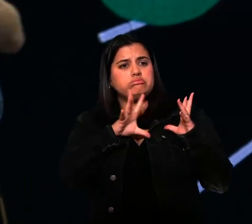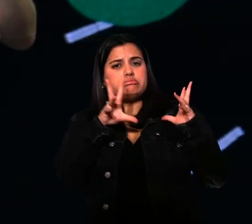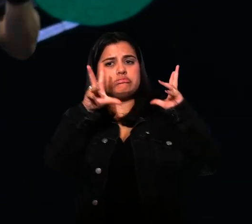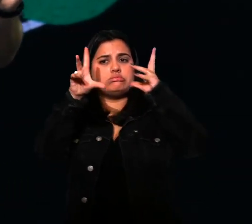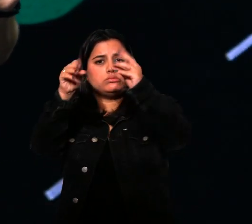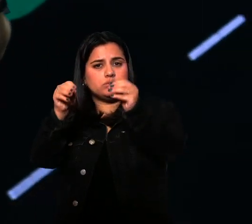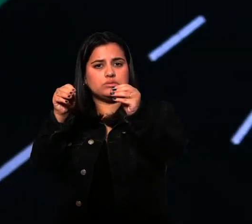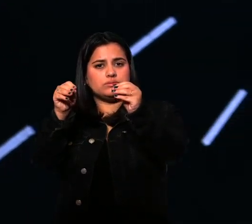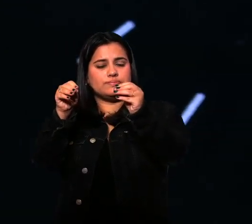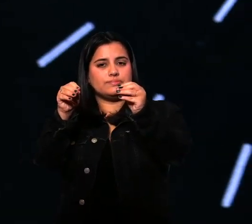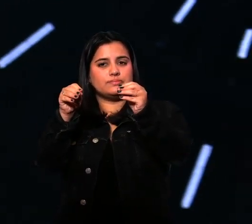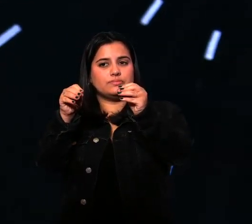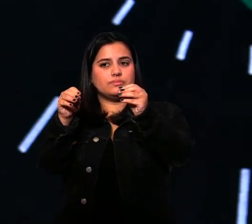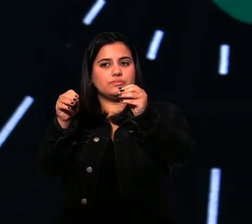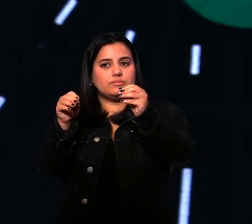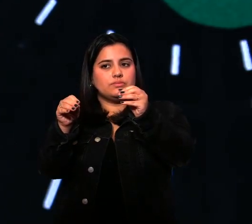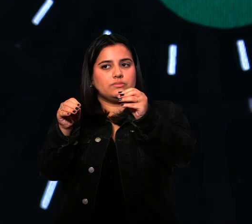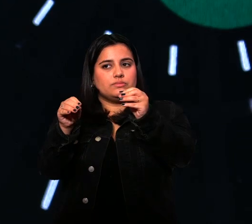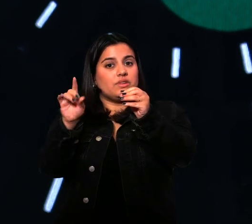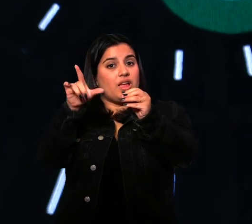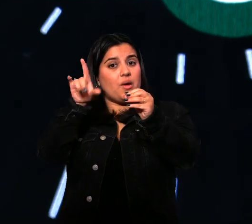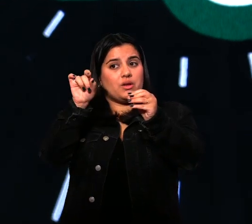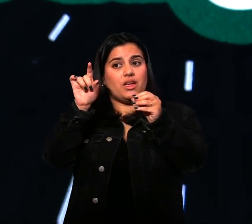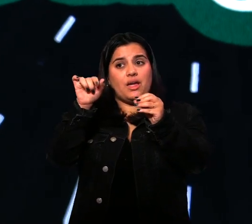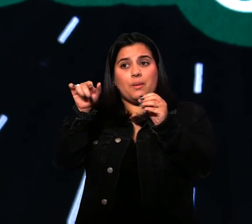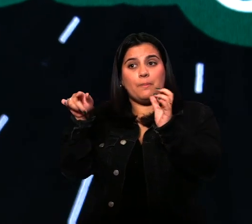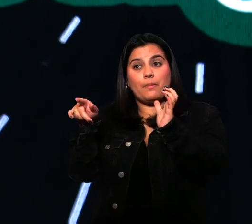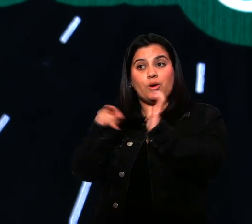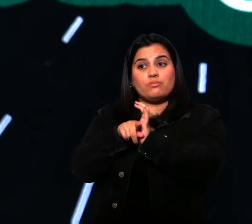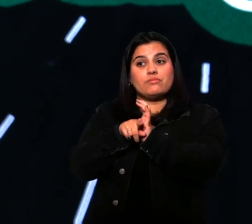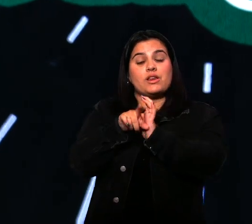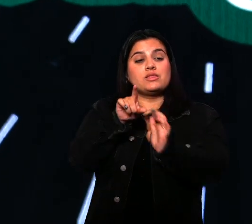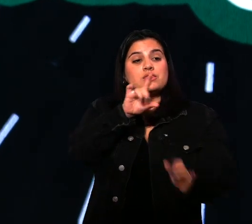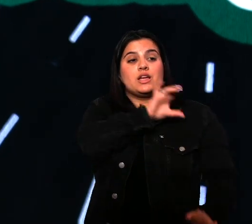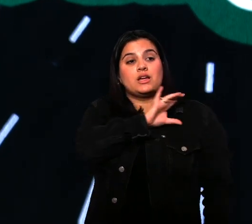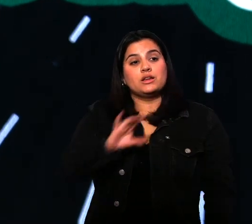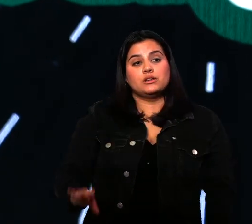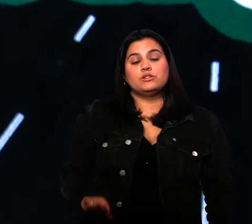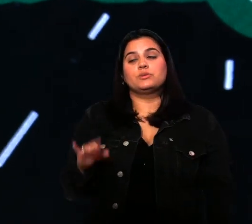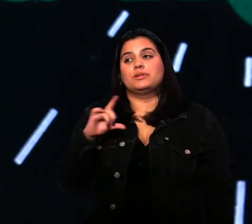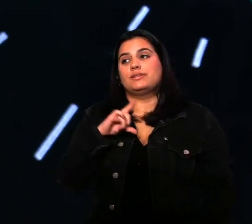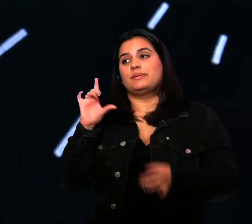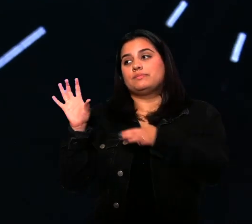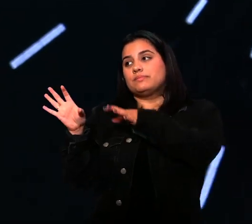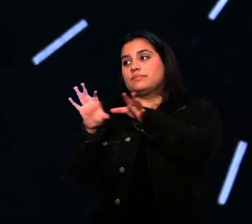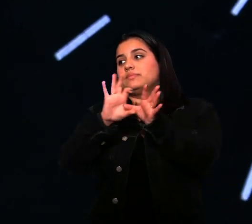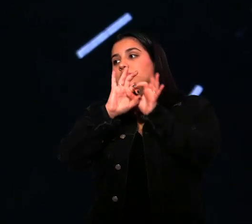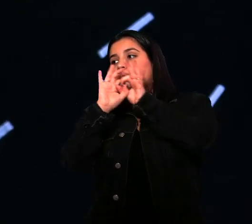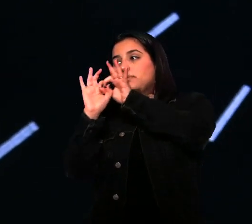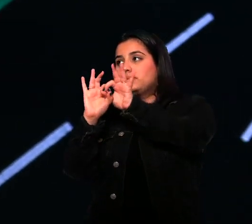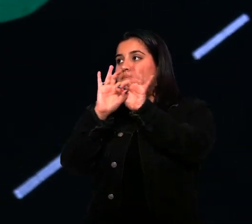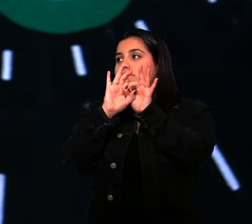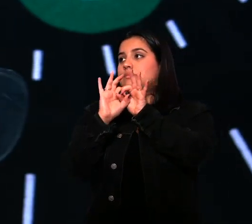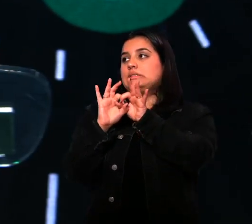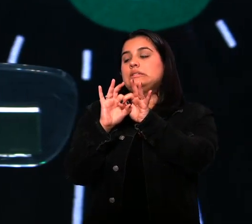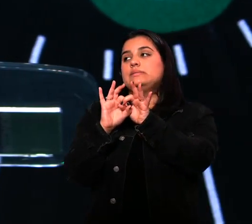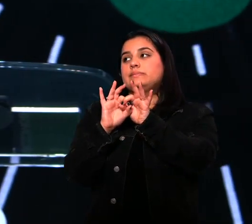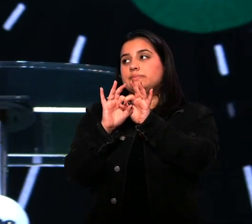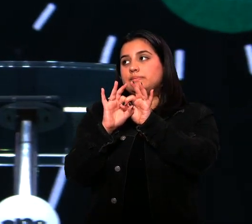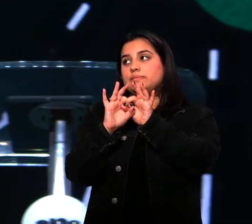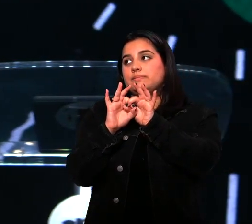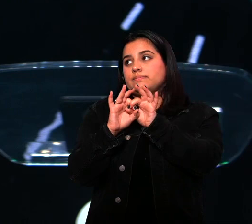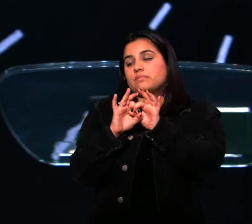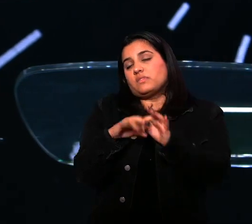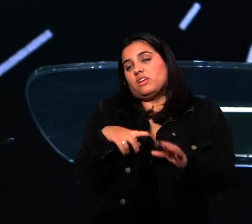não é por qualquer outra coisa a não ser a obra de Cristo que anda em coletividade. Eu posso deixar coisas que eu gostaria de fazer, eu posso abrir